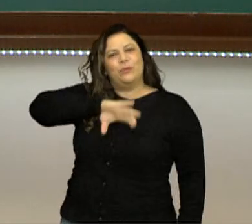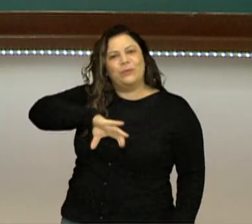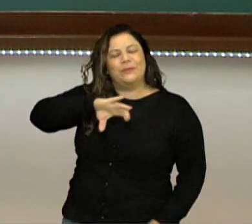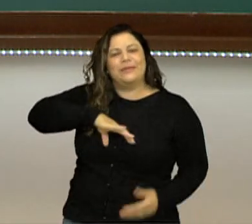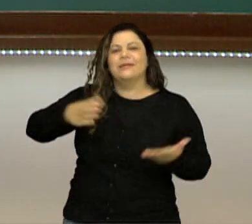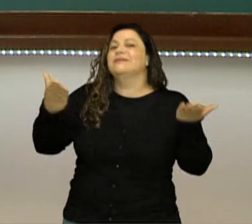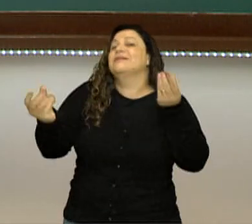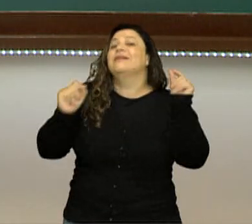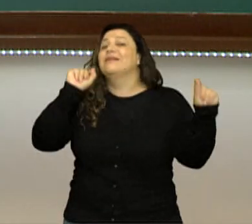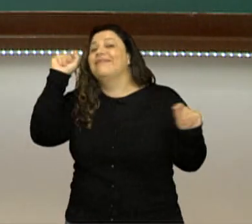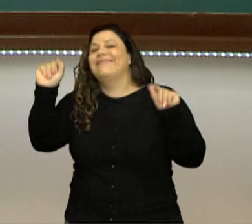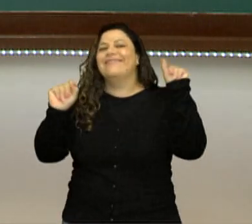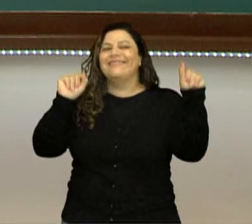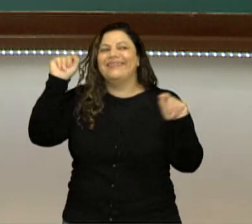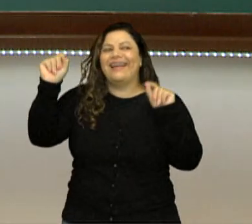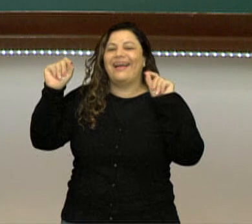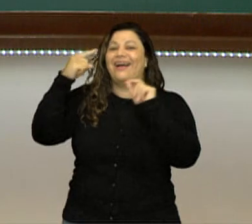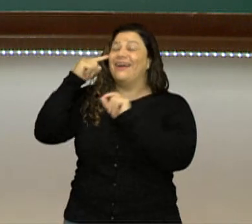E